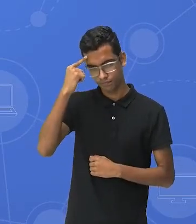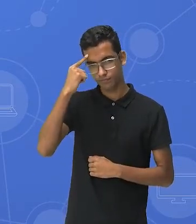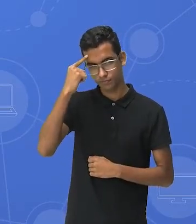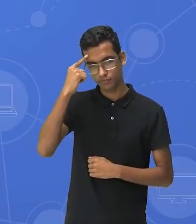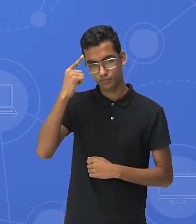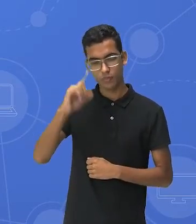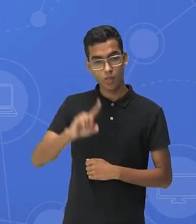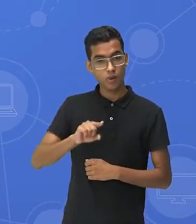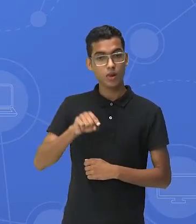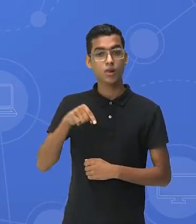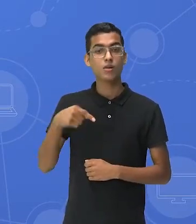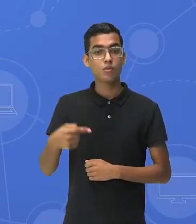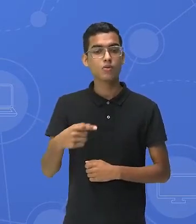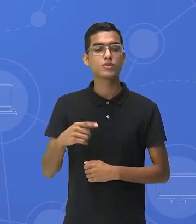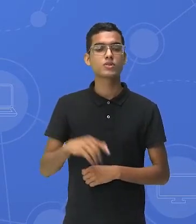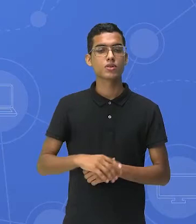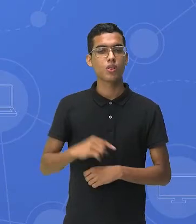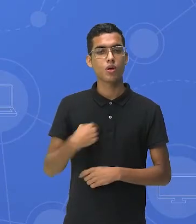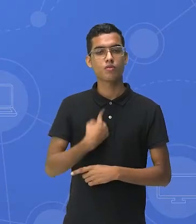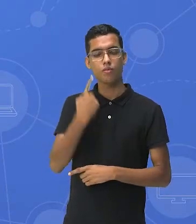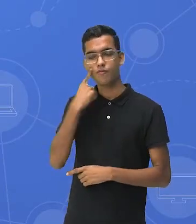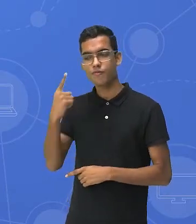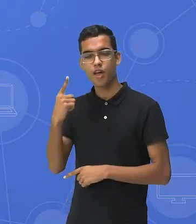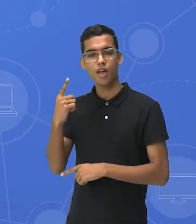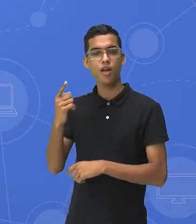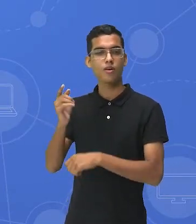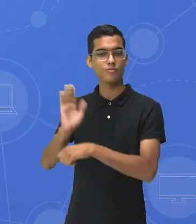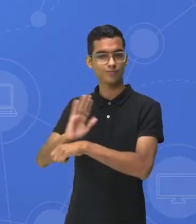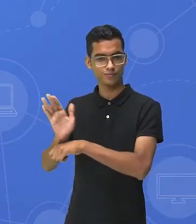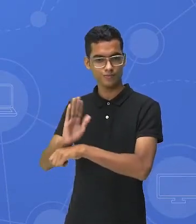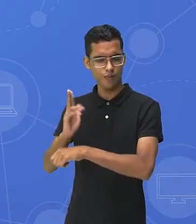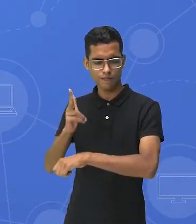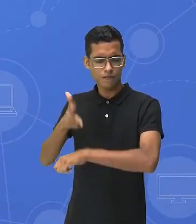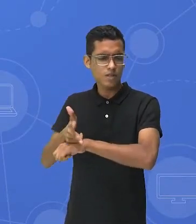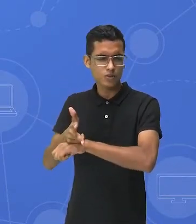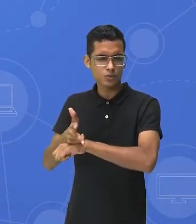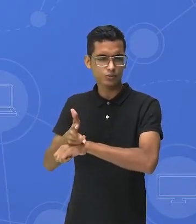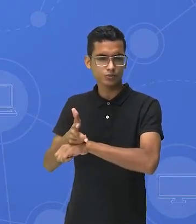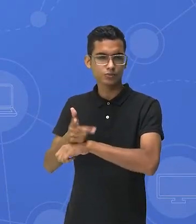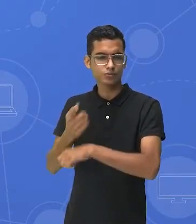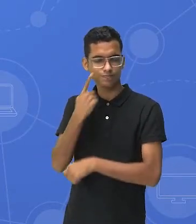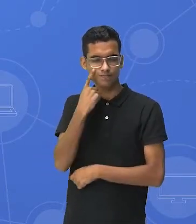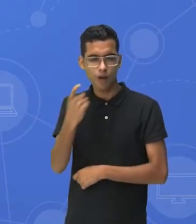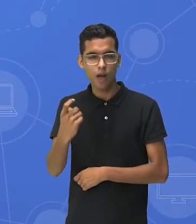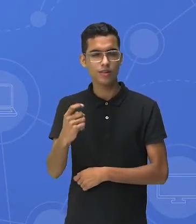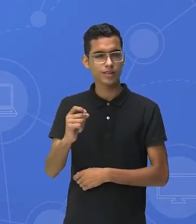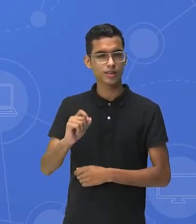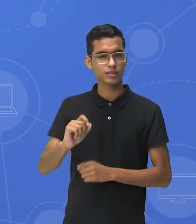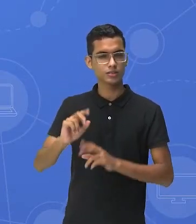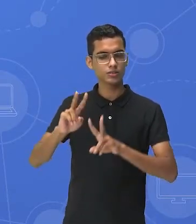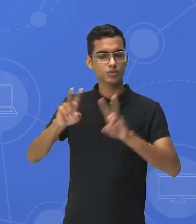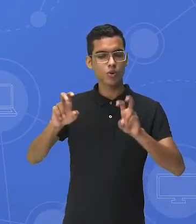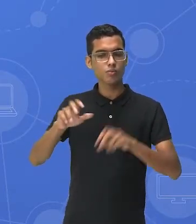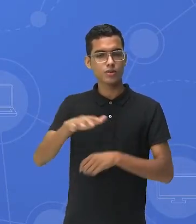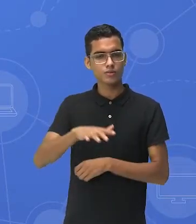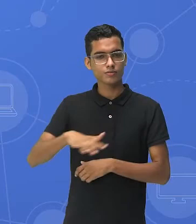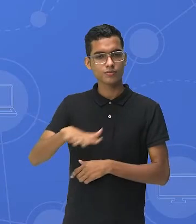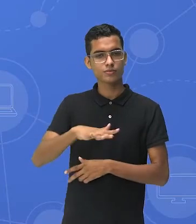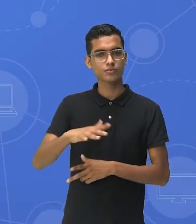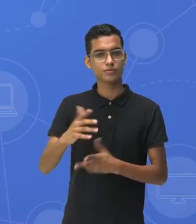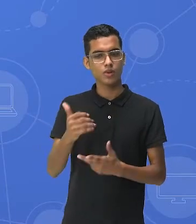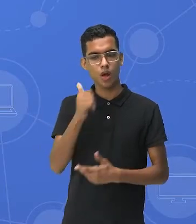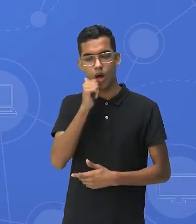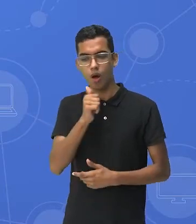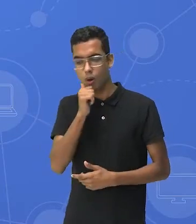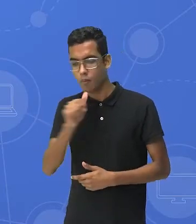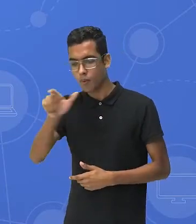seguida nós vamos assistir um vídeo bem interessante que fala sobre essa questão do homem,